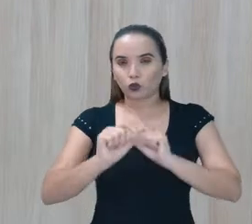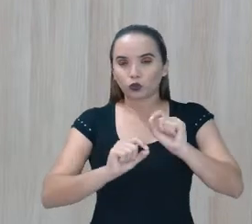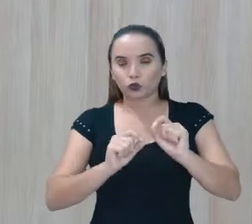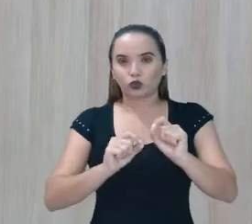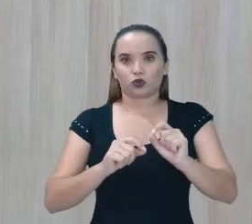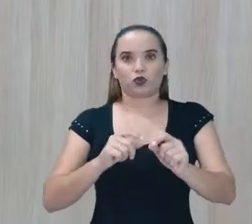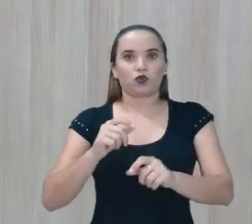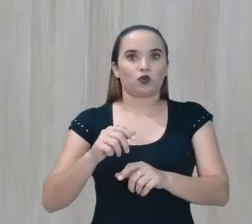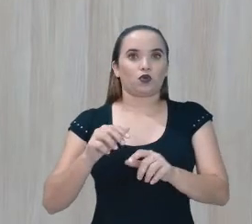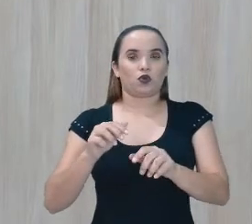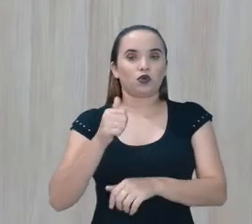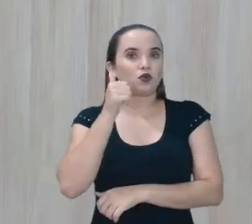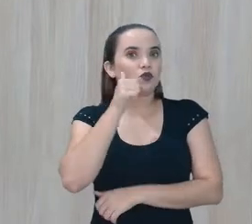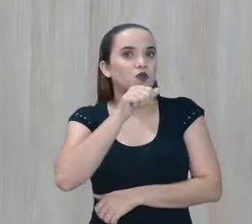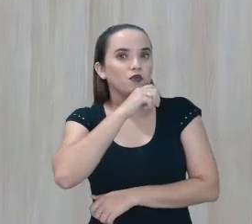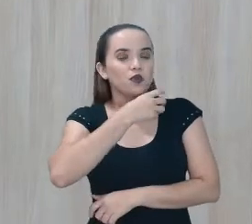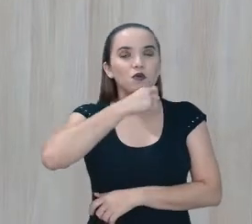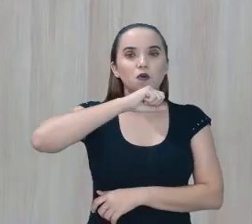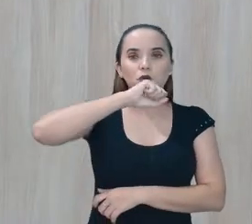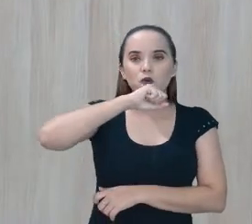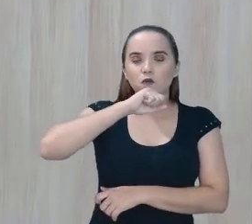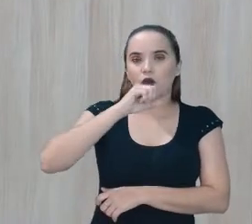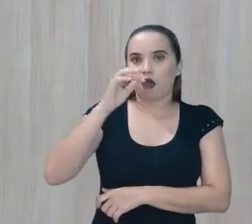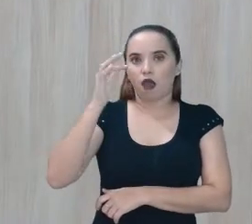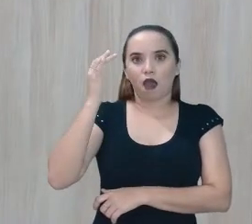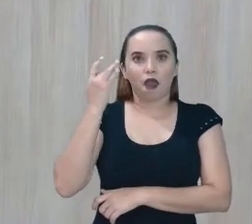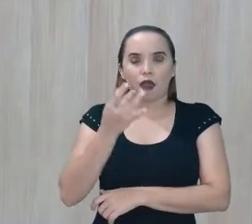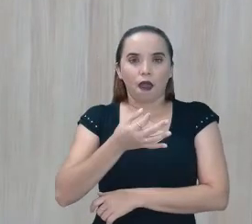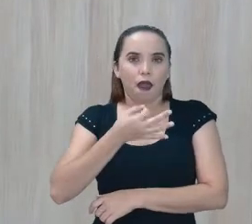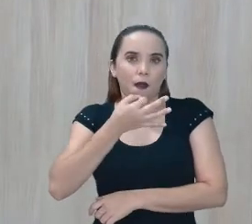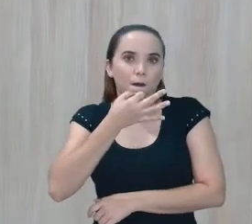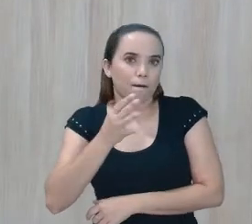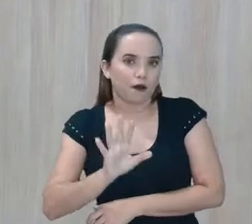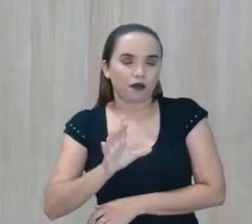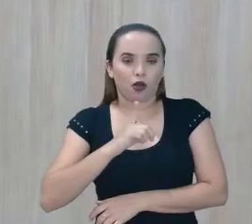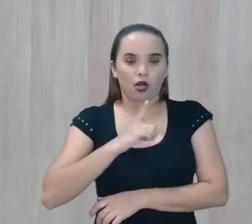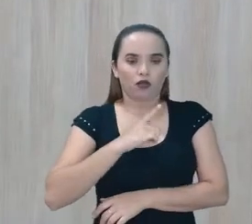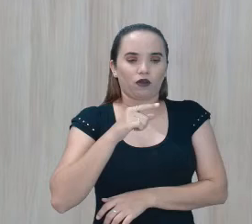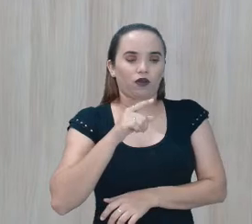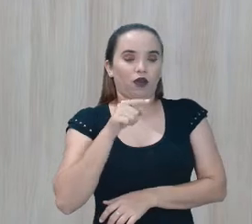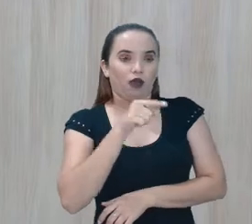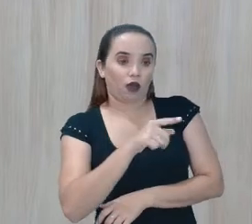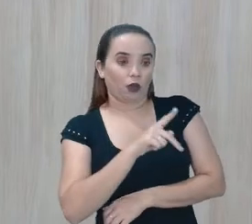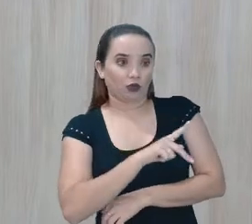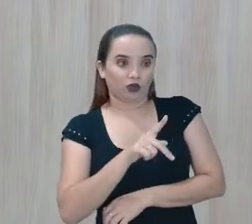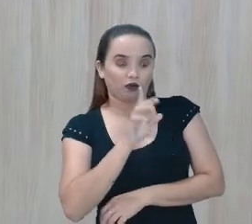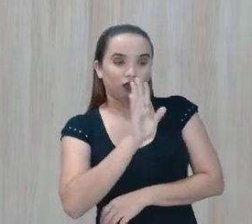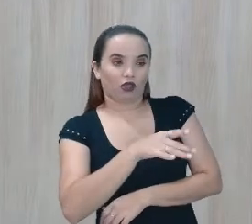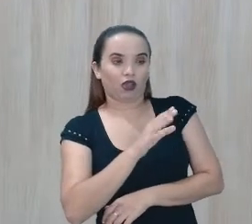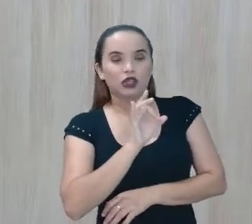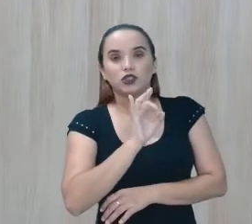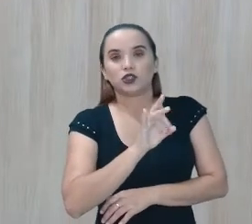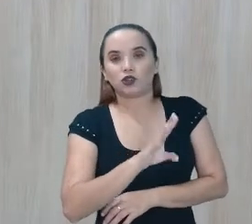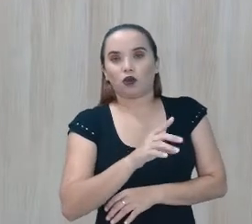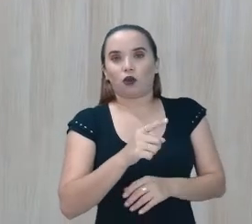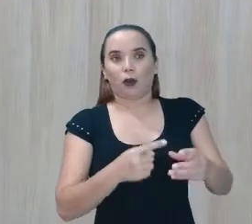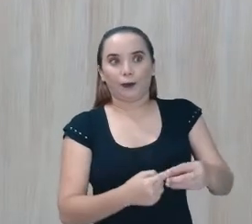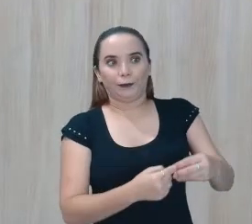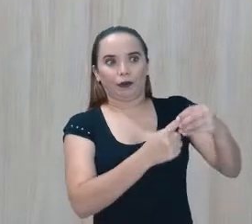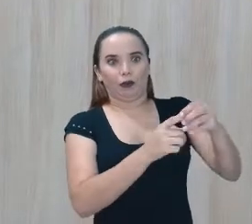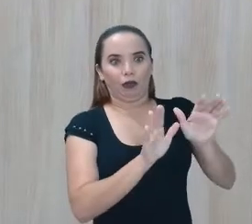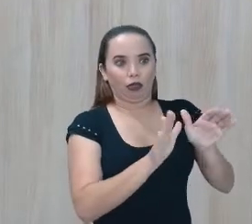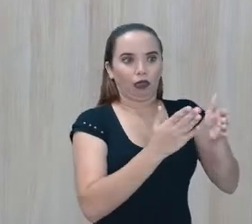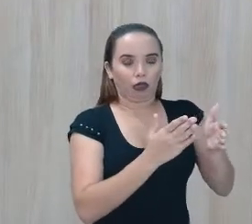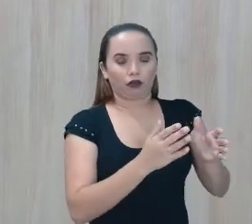os pais acham que o professor está agindo com prioridade. Por